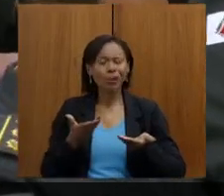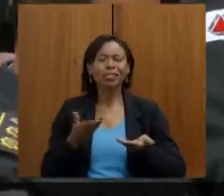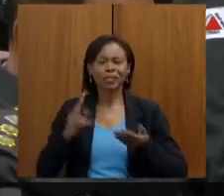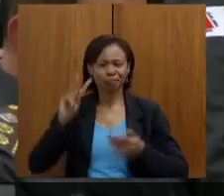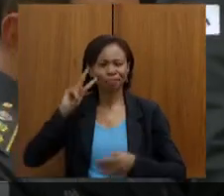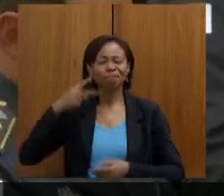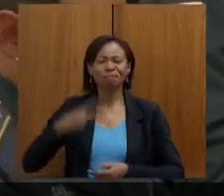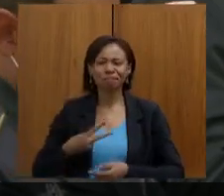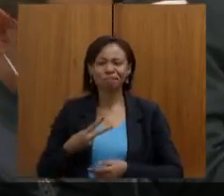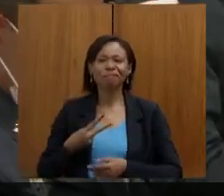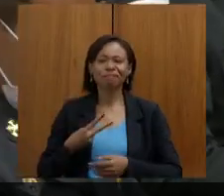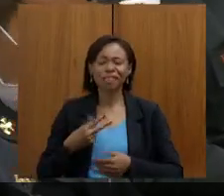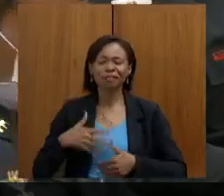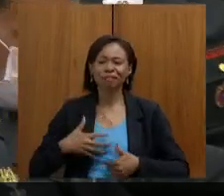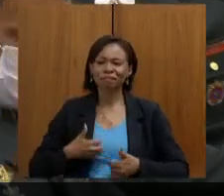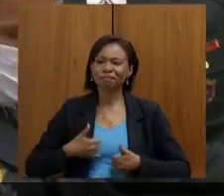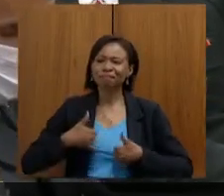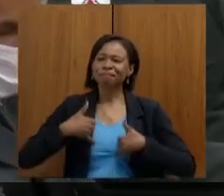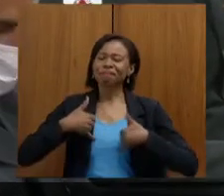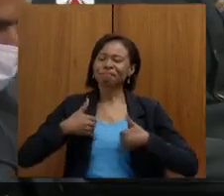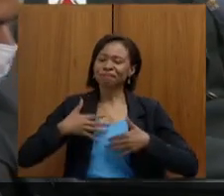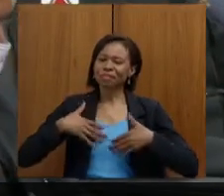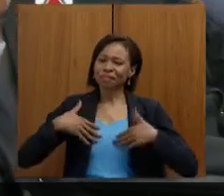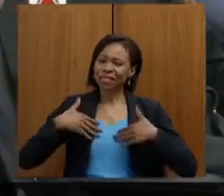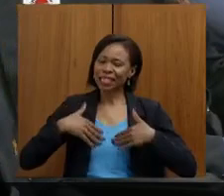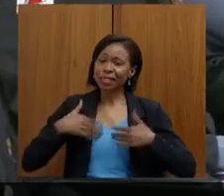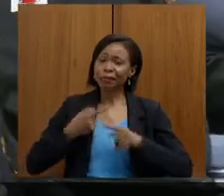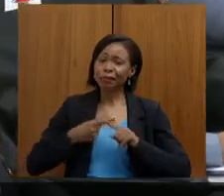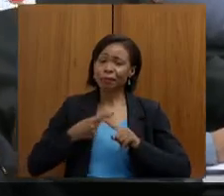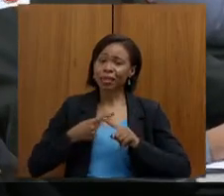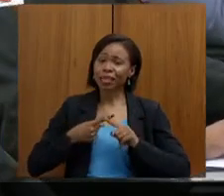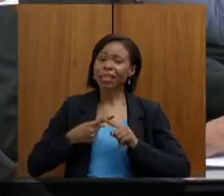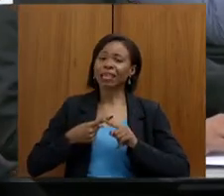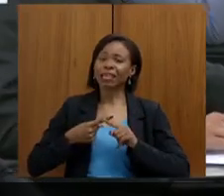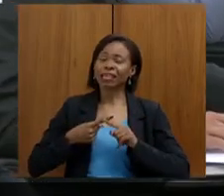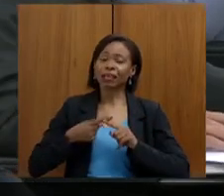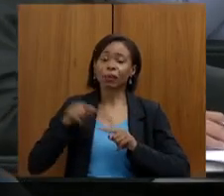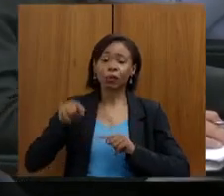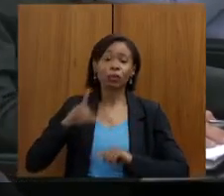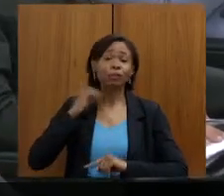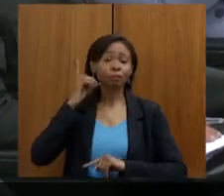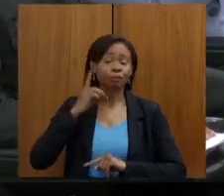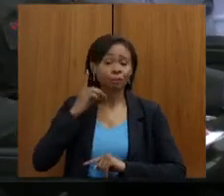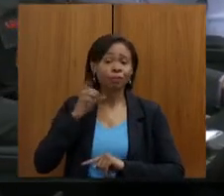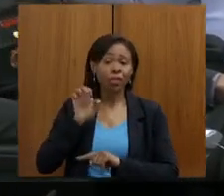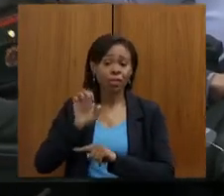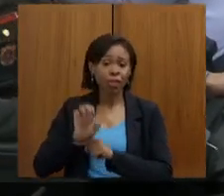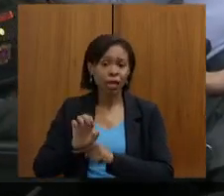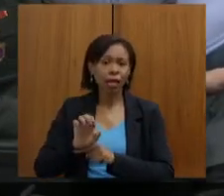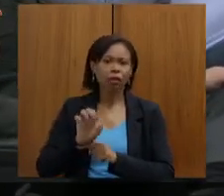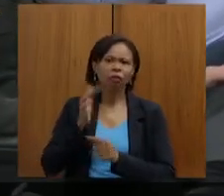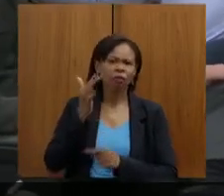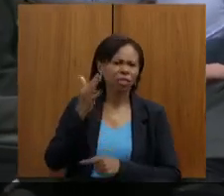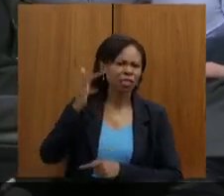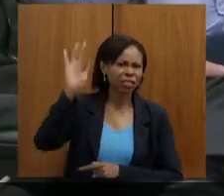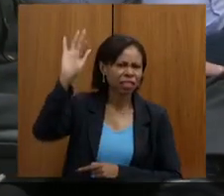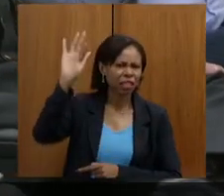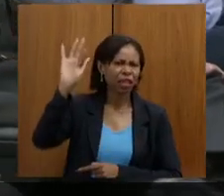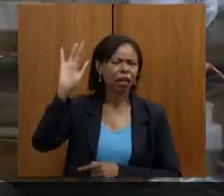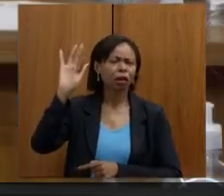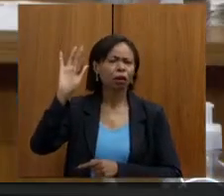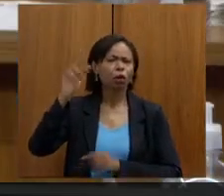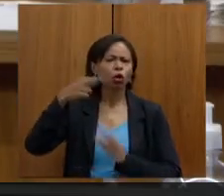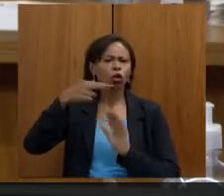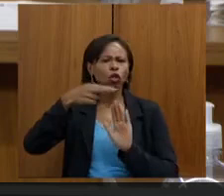reconhecer que com o apoio dos recursos alternativos dos deputados estaduais federais dos